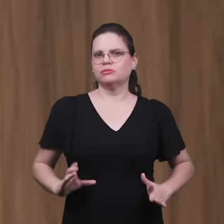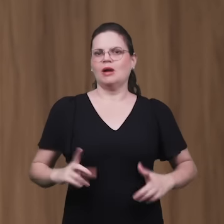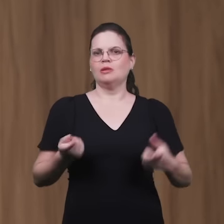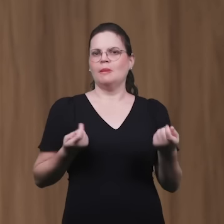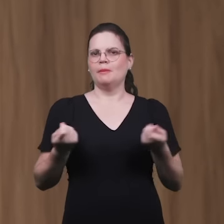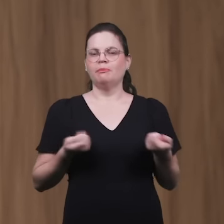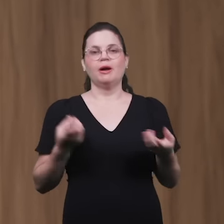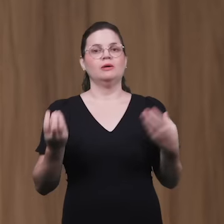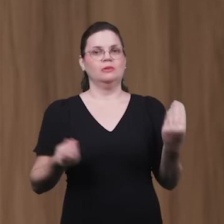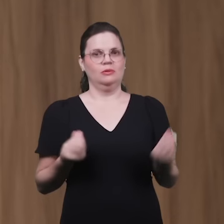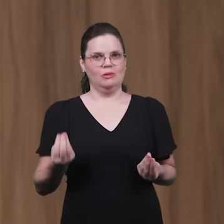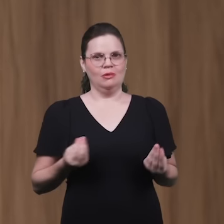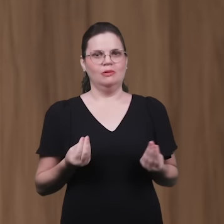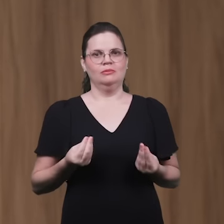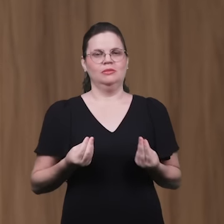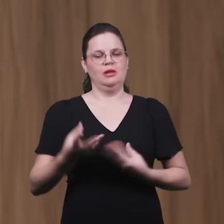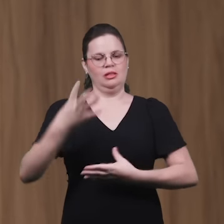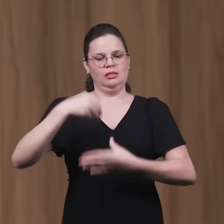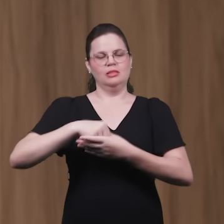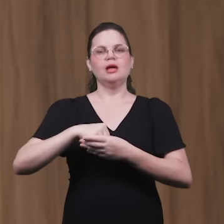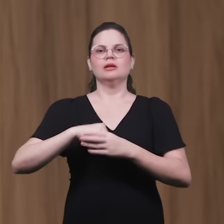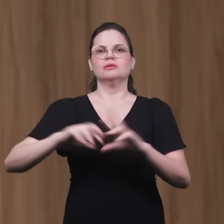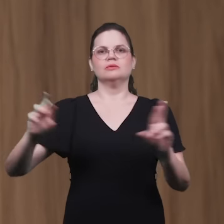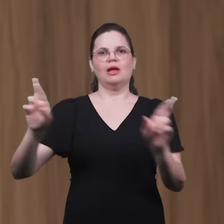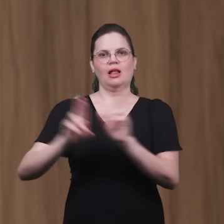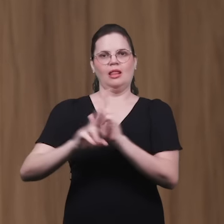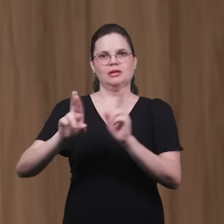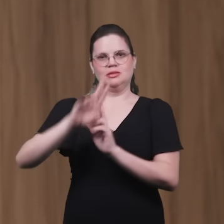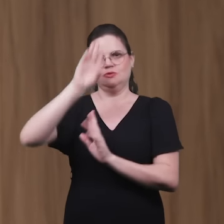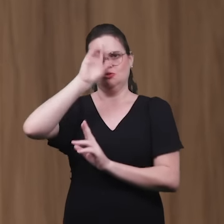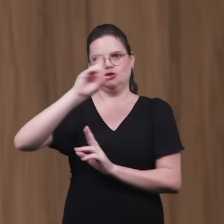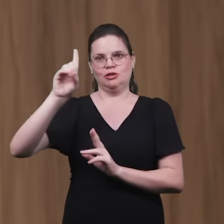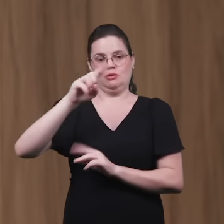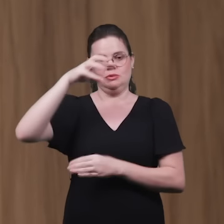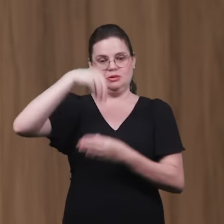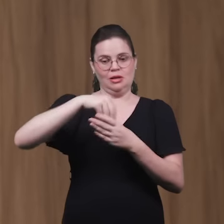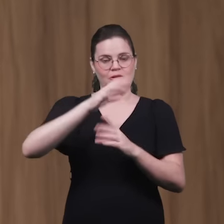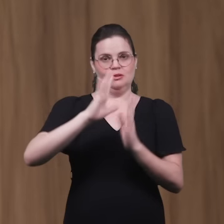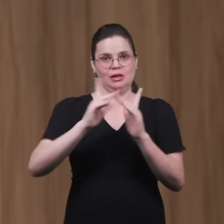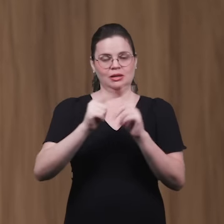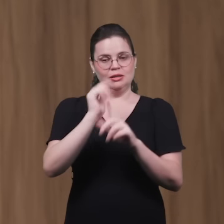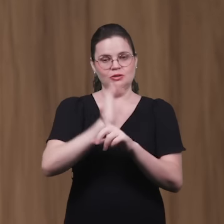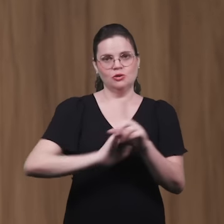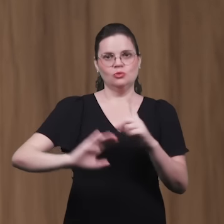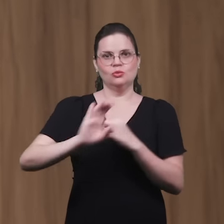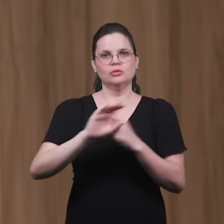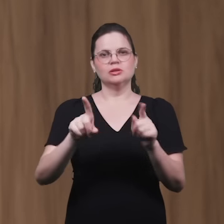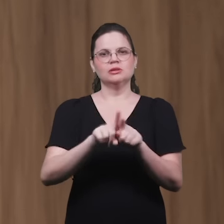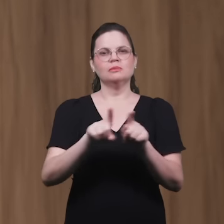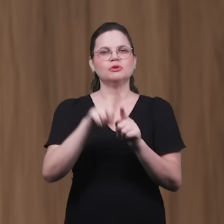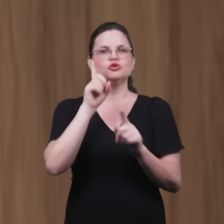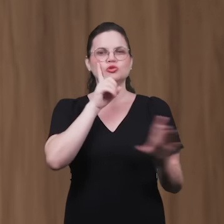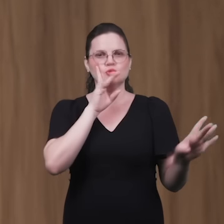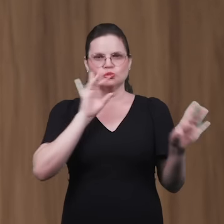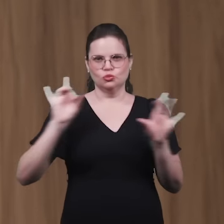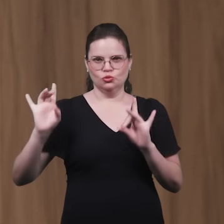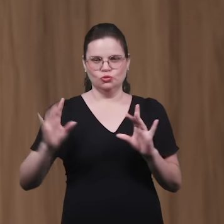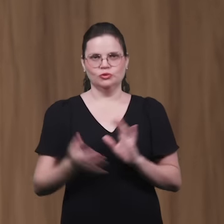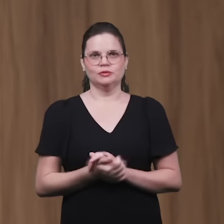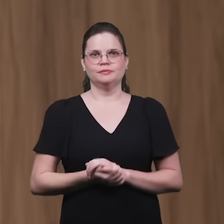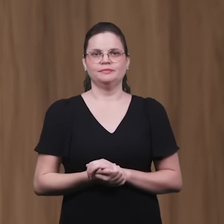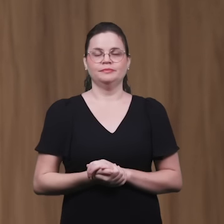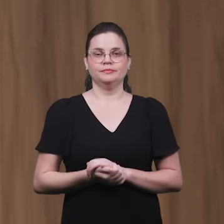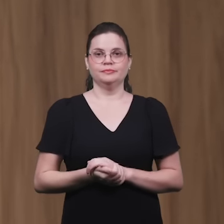crente, na relação dele com Deus, no culto, na sua vida diária, diante de Deus. Agora, nós iremos